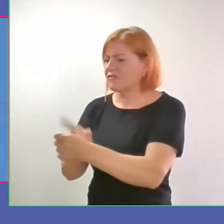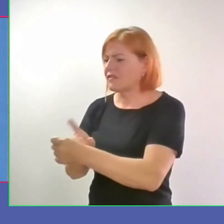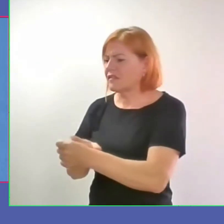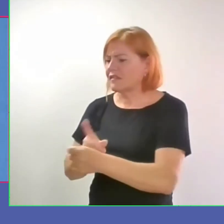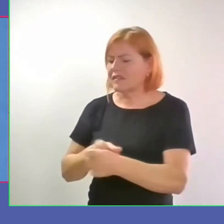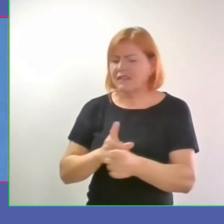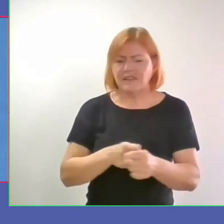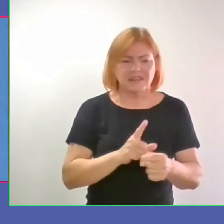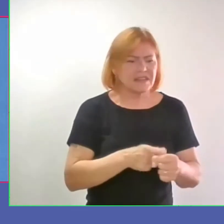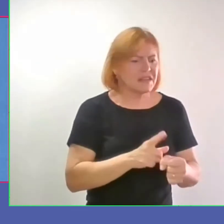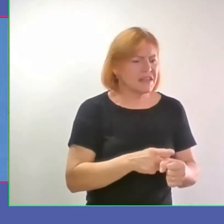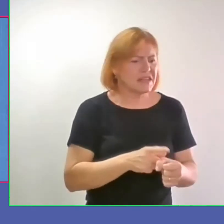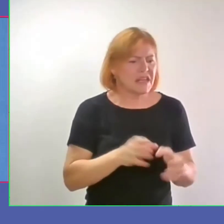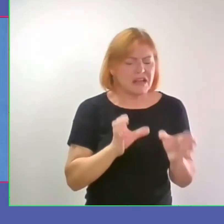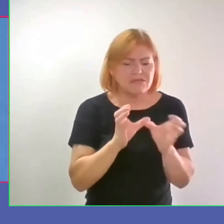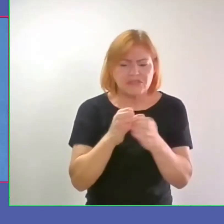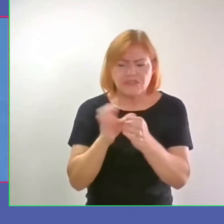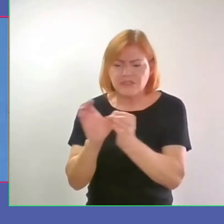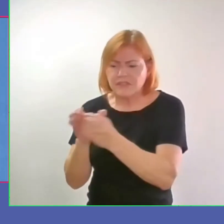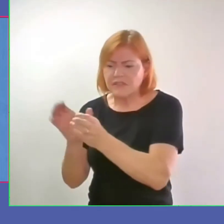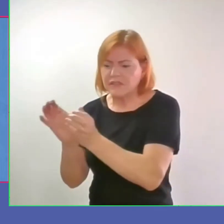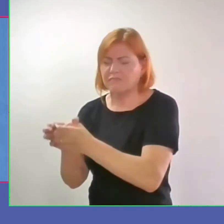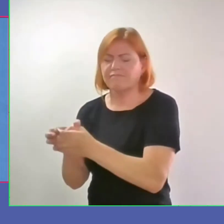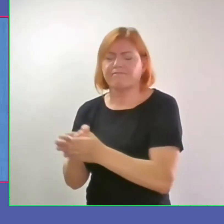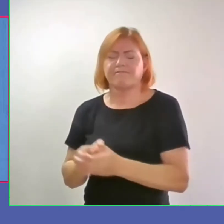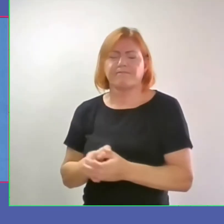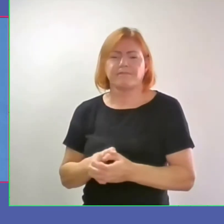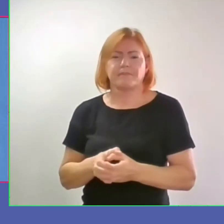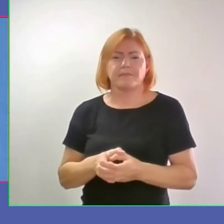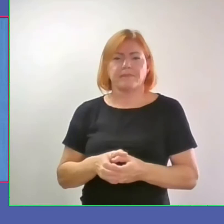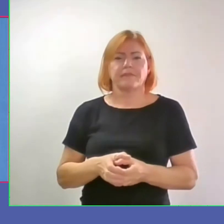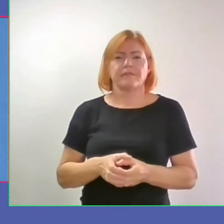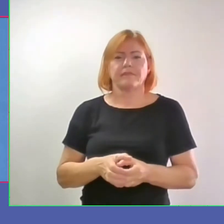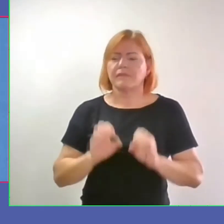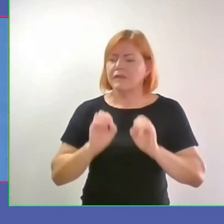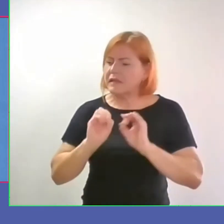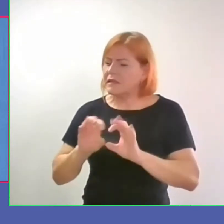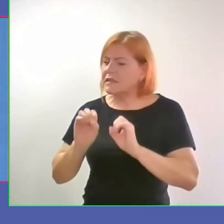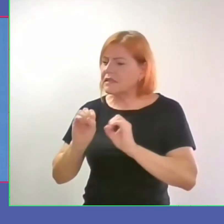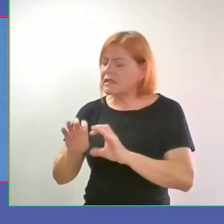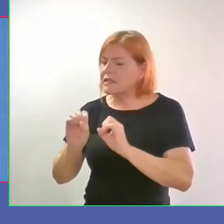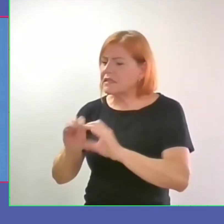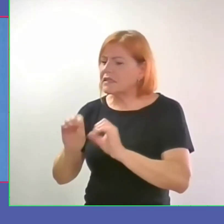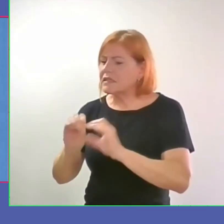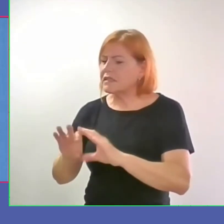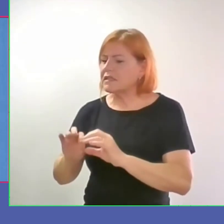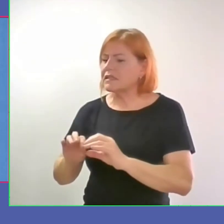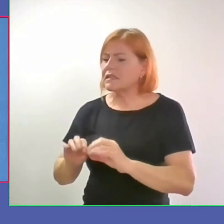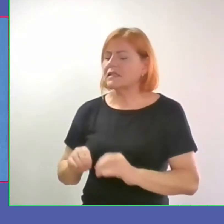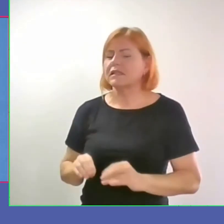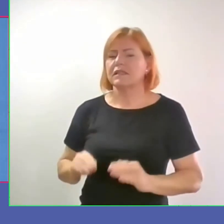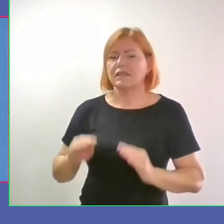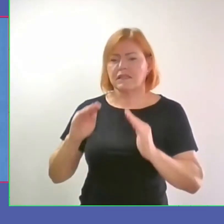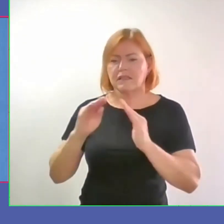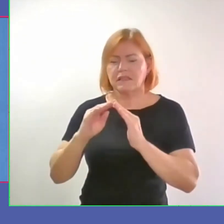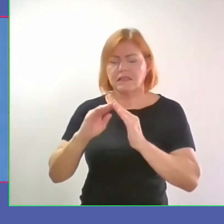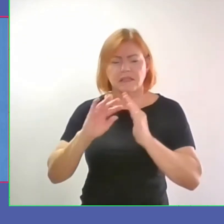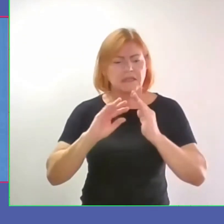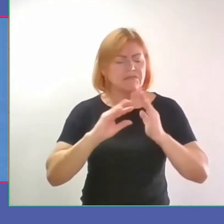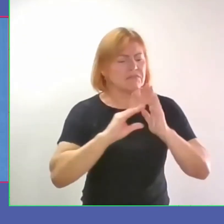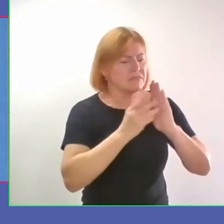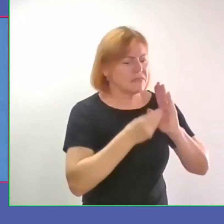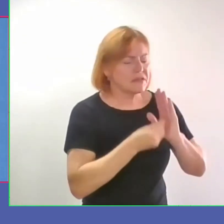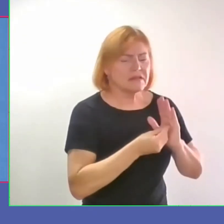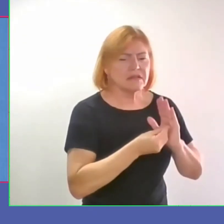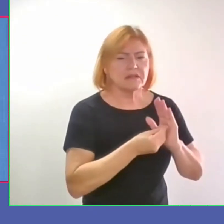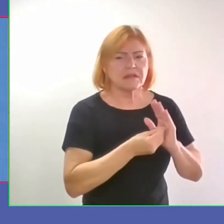povoados, ensinando nas sinagogas, pregando o evangelho do reino,